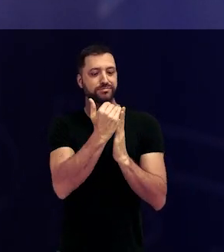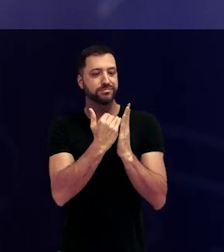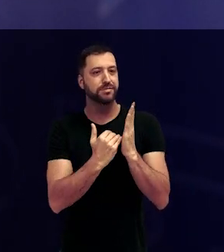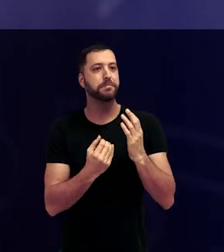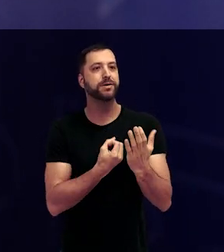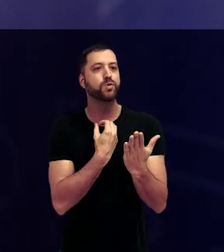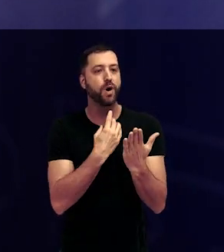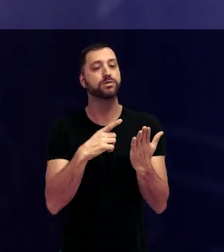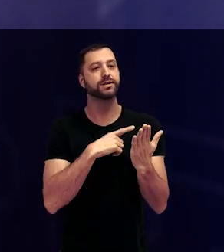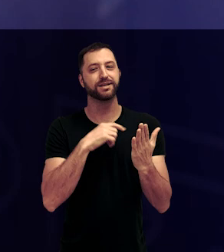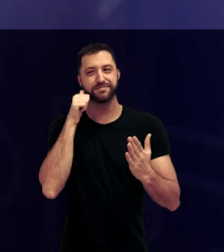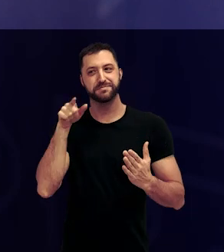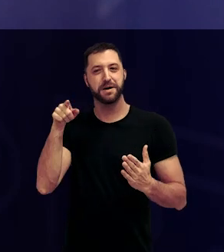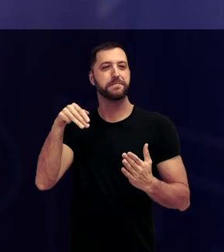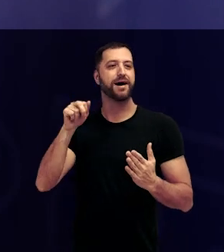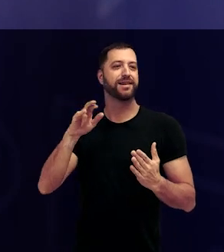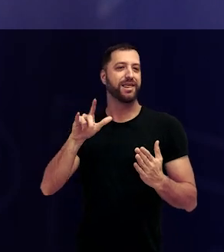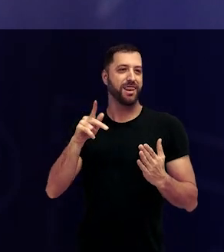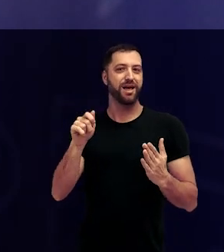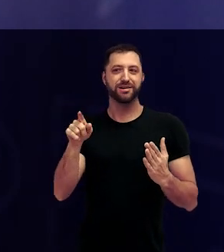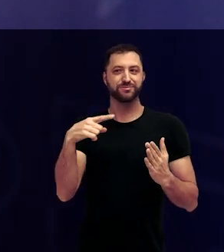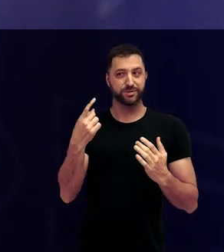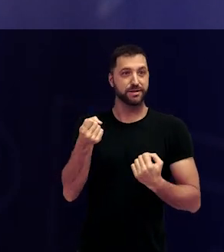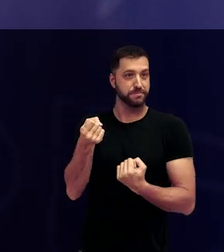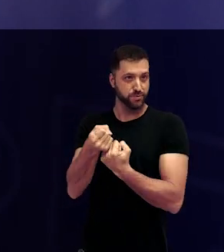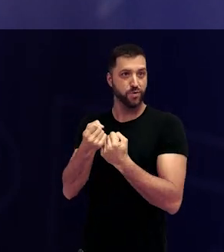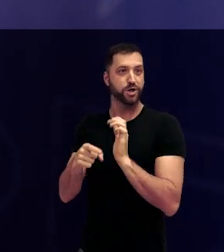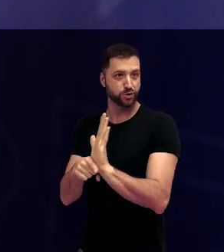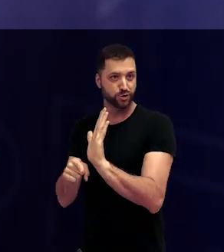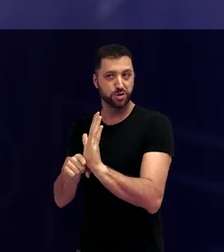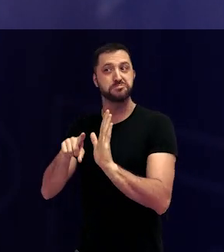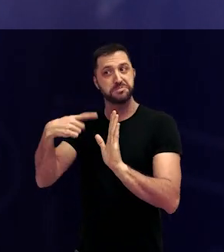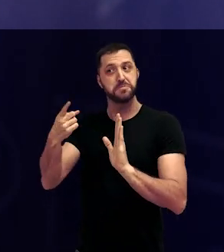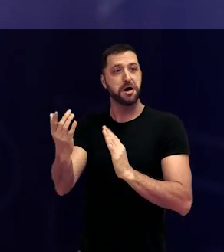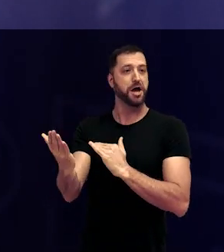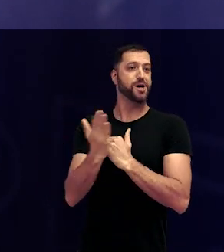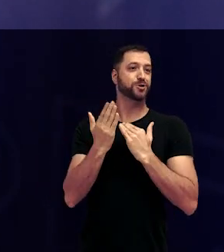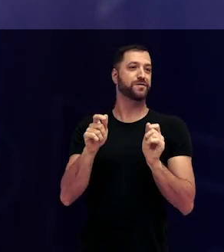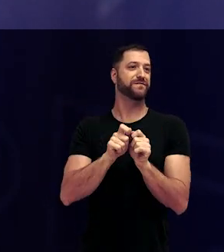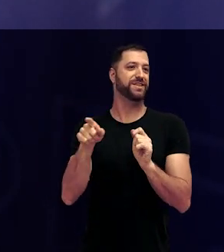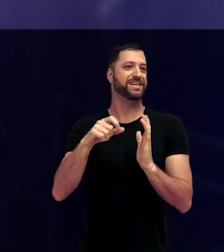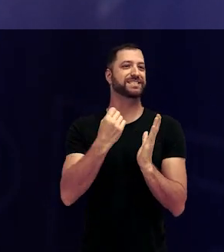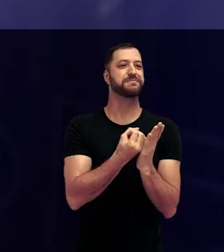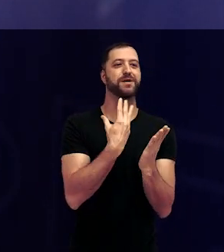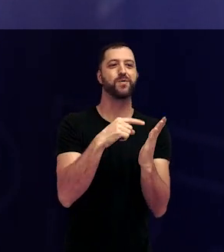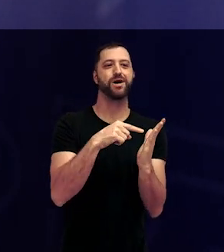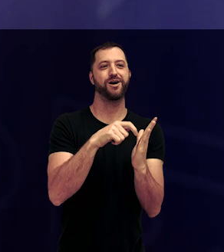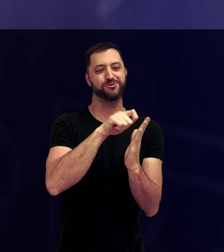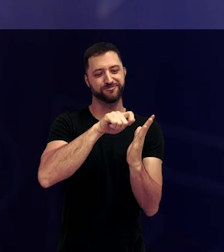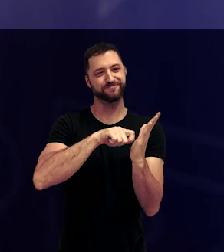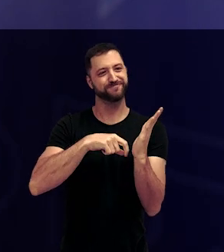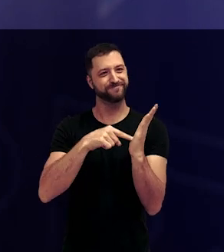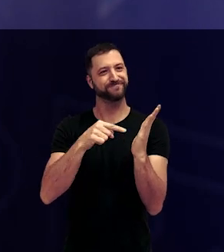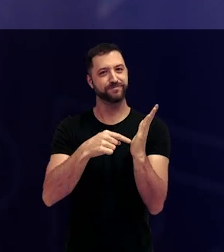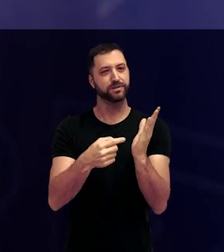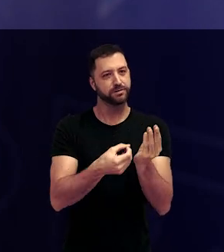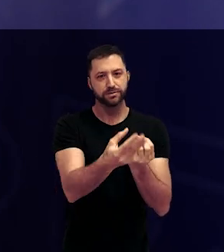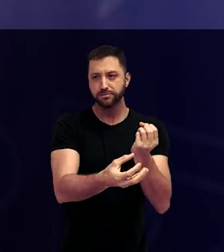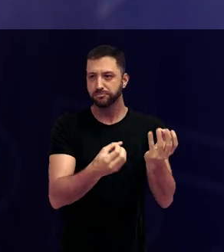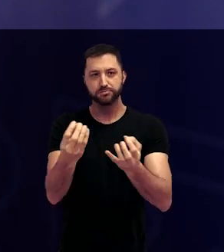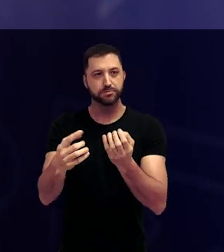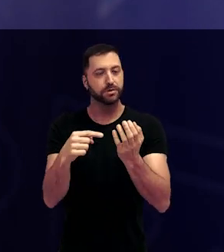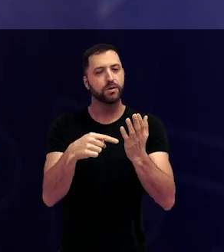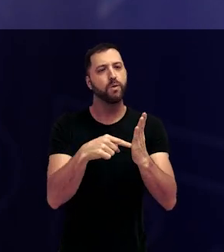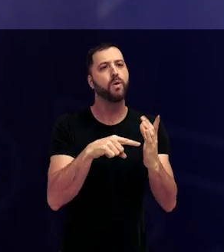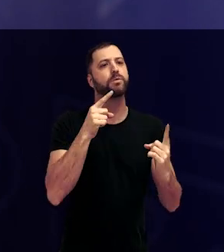né, pela Marília, uma paciente que teve um apoio nosso aqui quando passou também pela experiência dela.